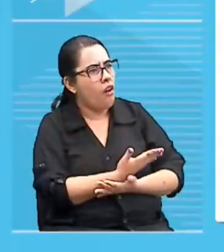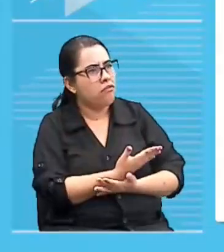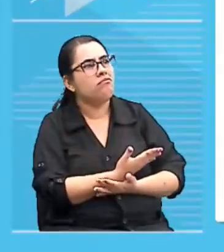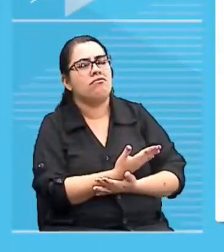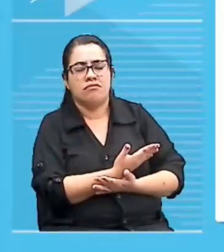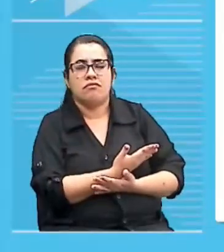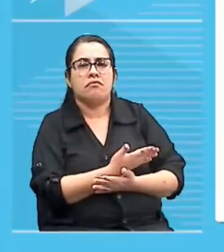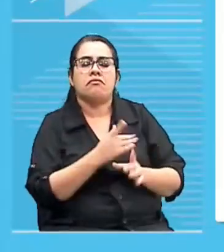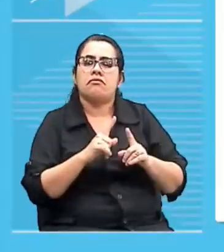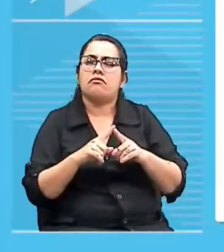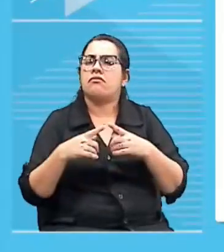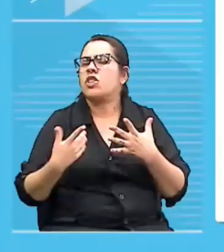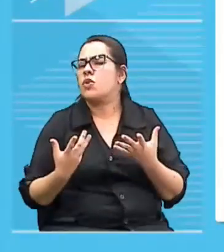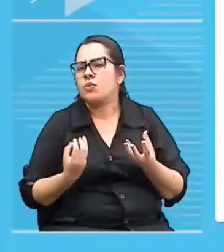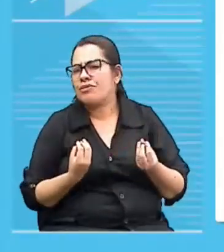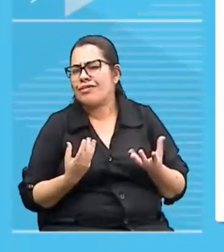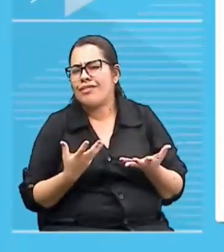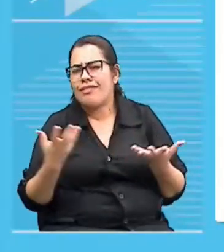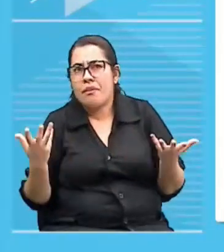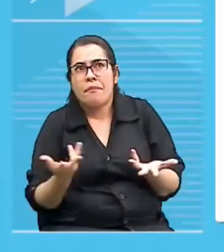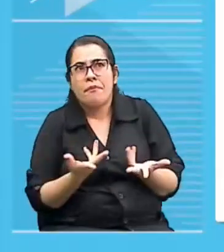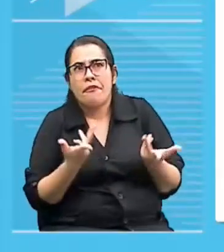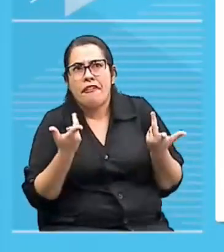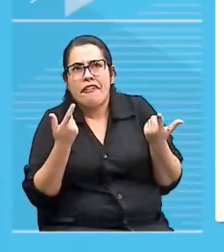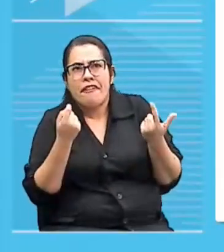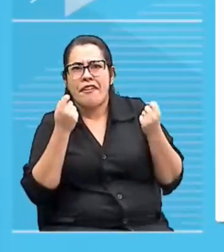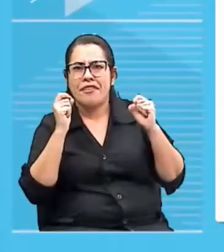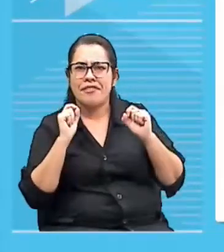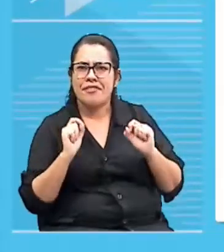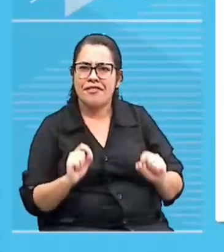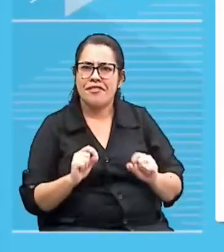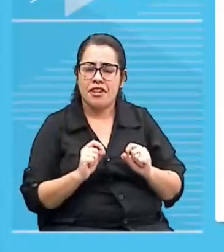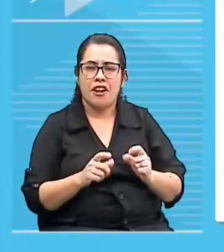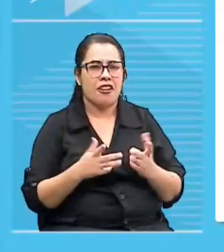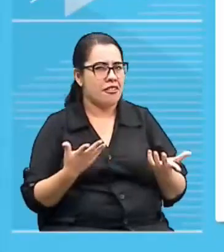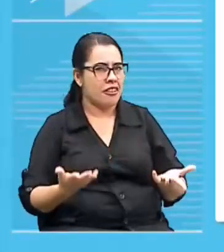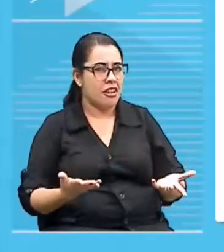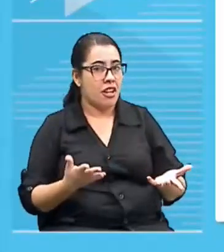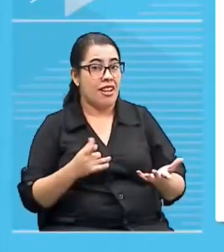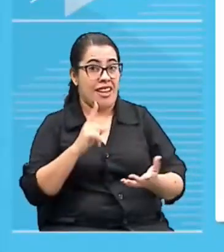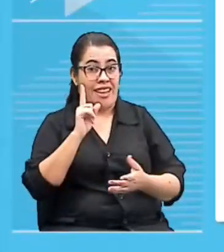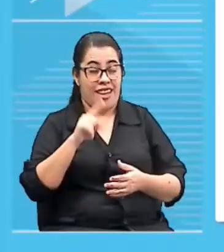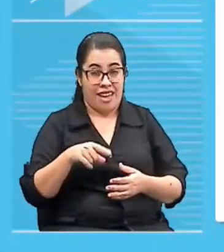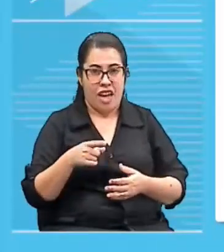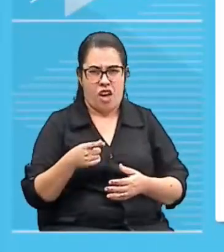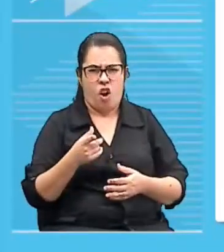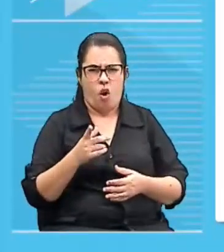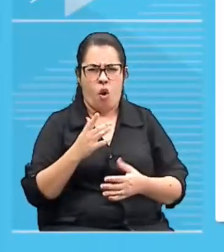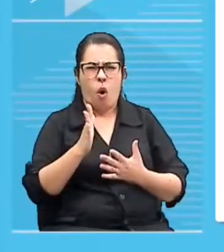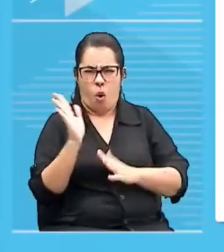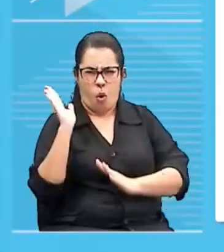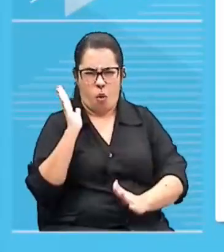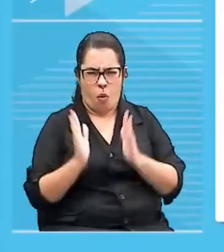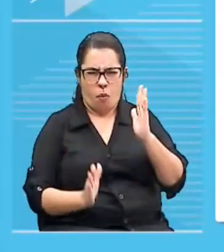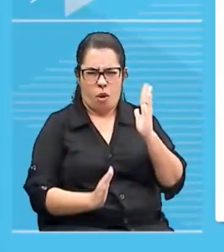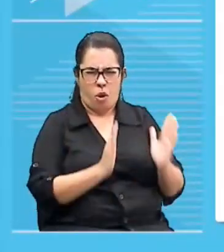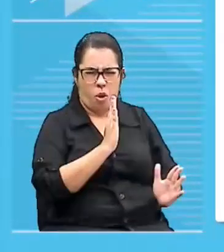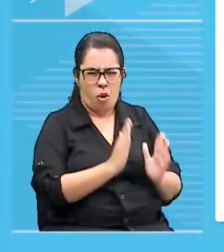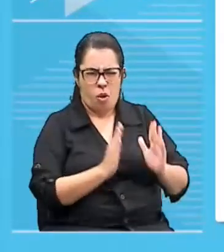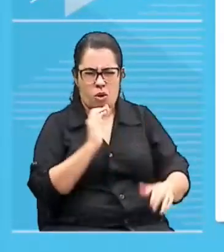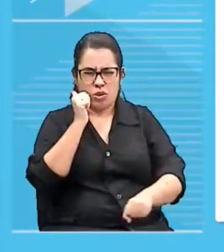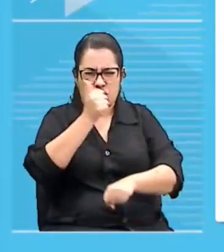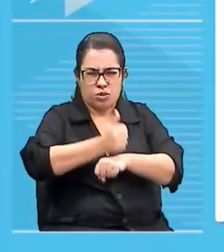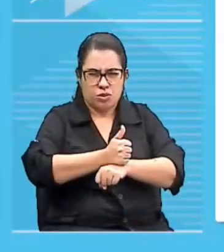robôs. Então, o que é mais fantástico é que o robô ele não vai substituir o médico, não é isso, tá?